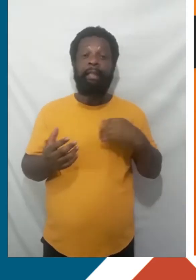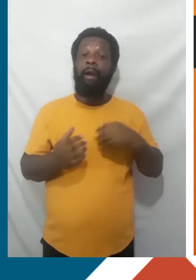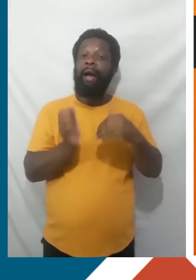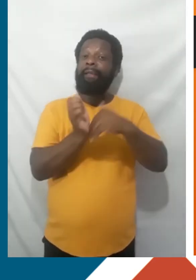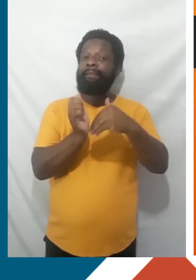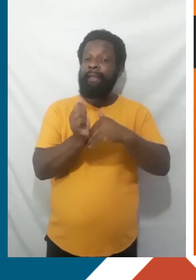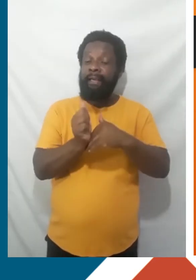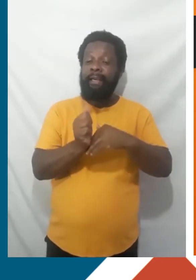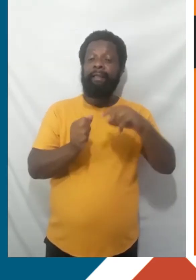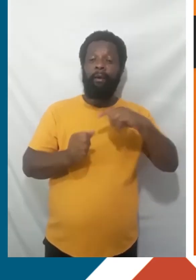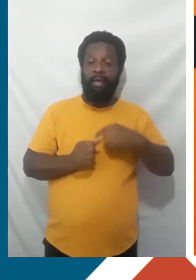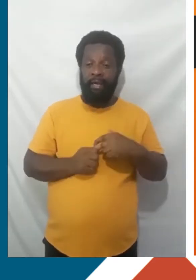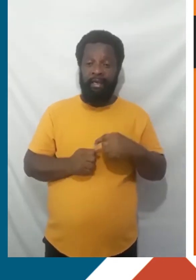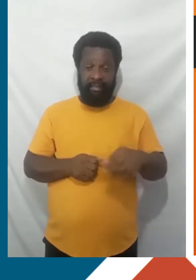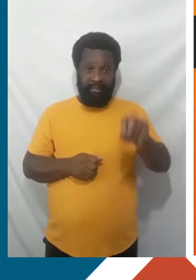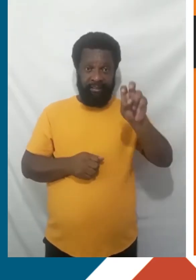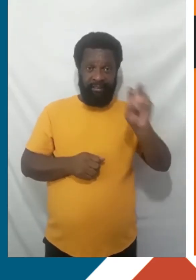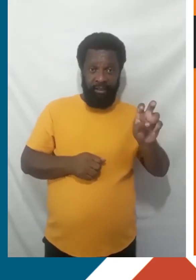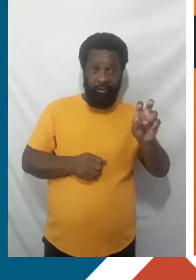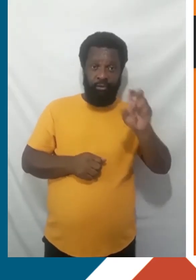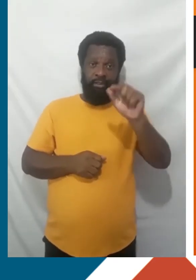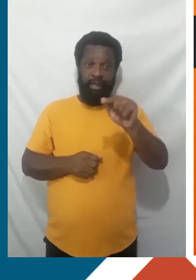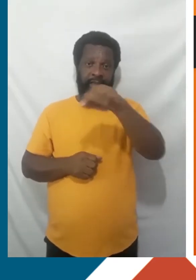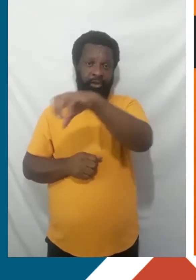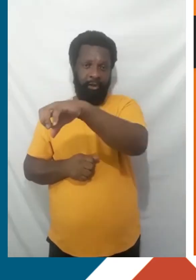do cadeado é 579.